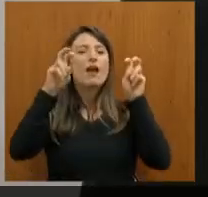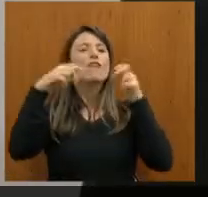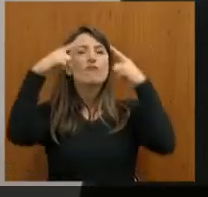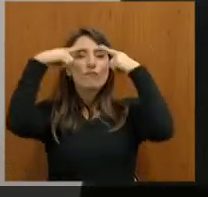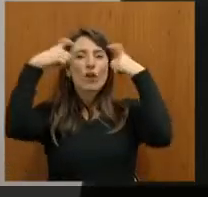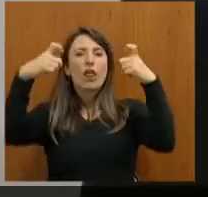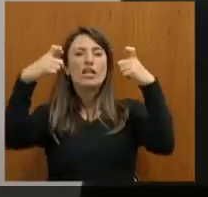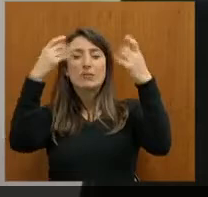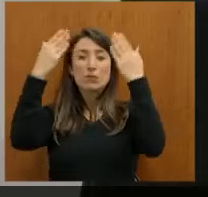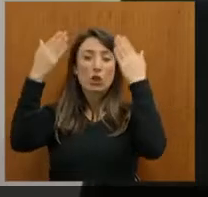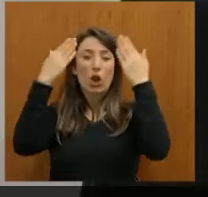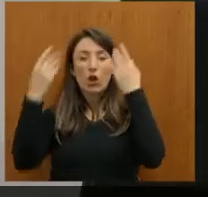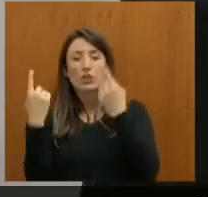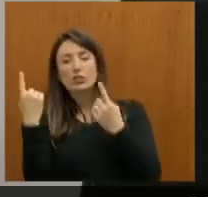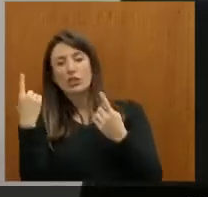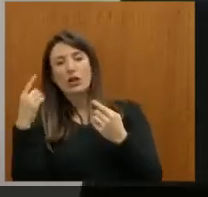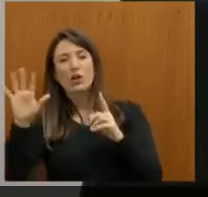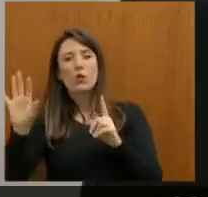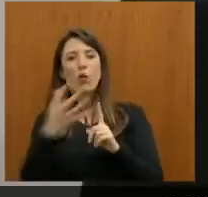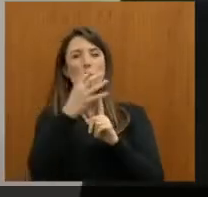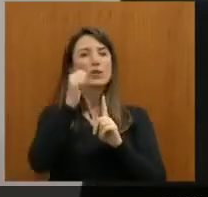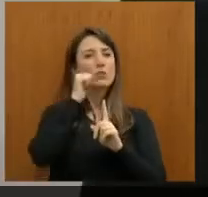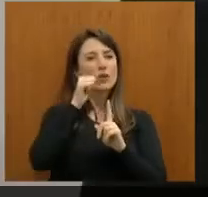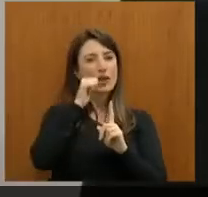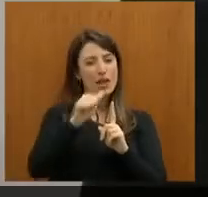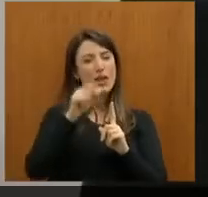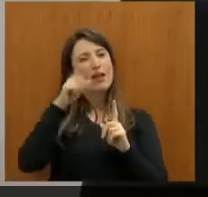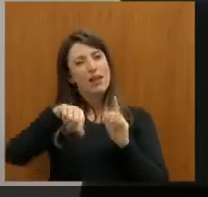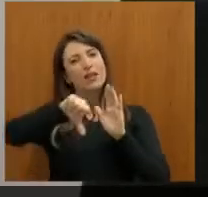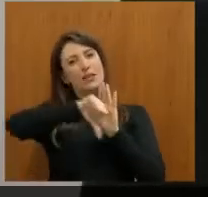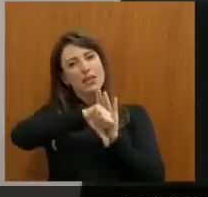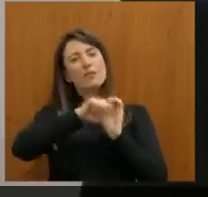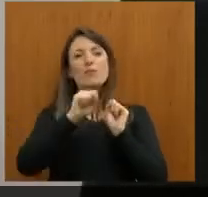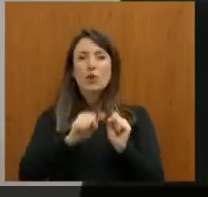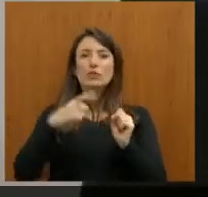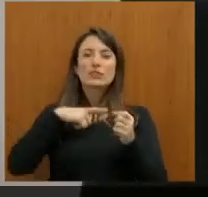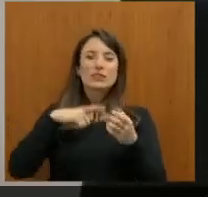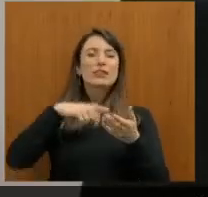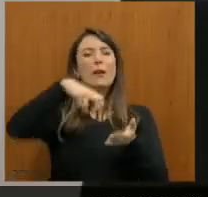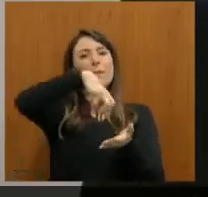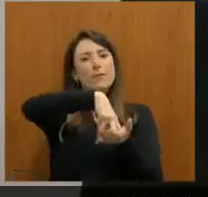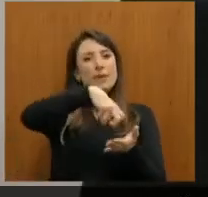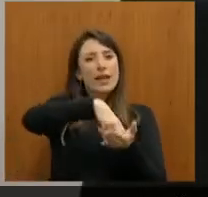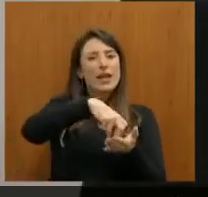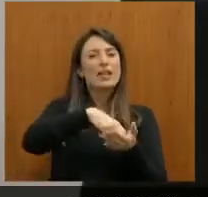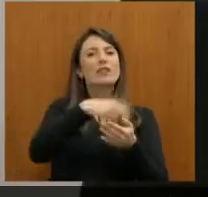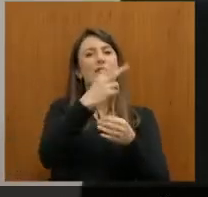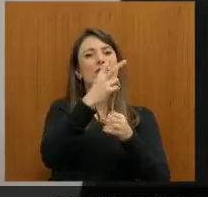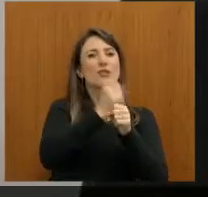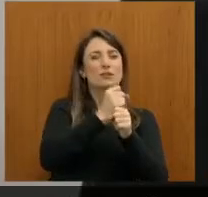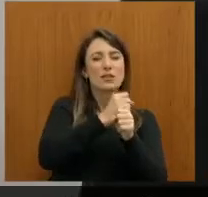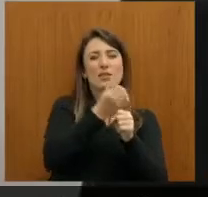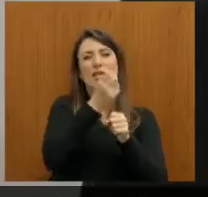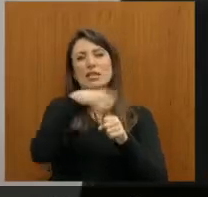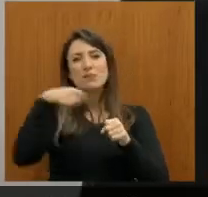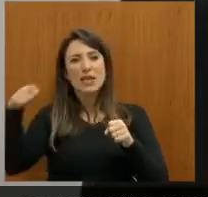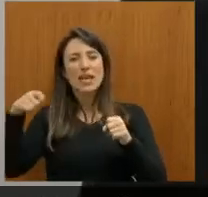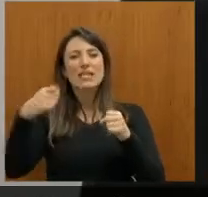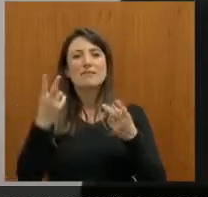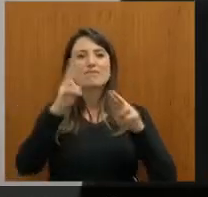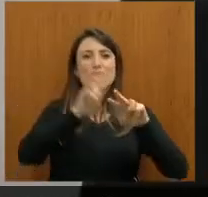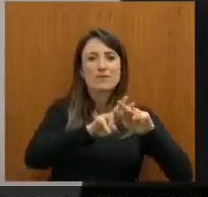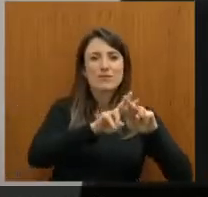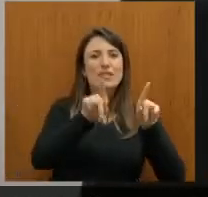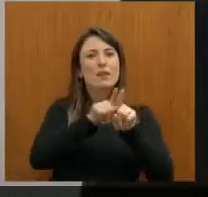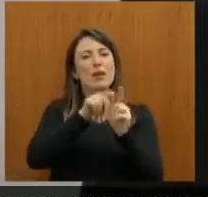crime que pode ter pena de seis meses a dois anos de reclusão e multa reforçando a mensagem que